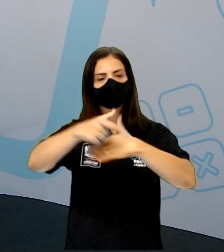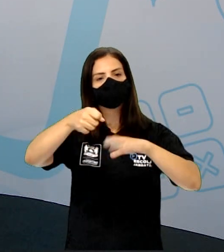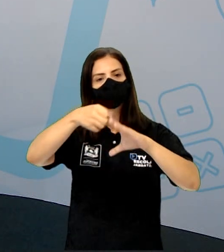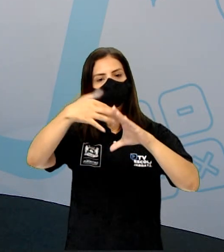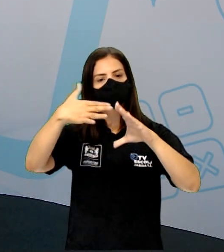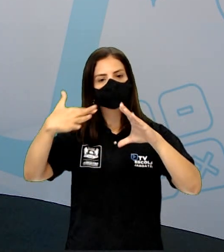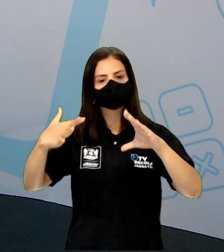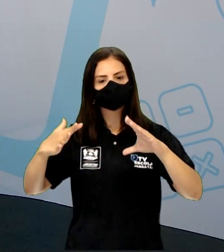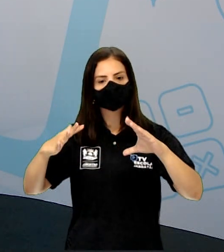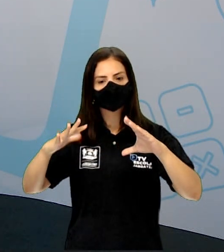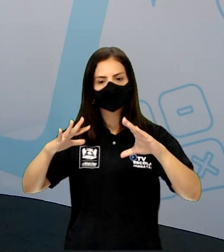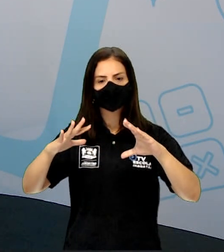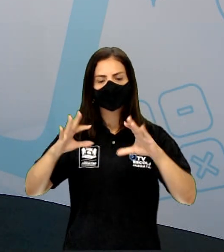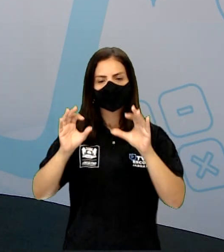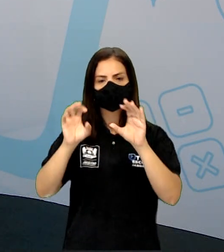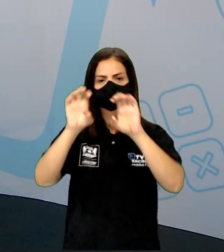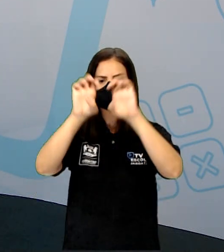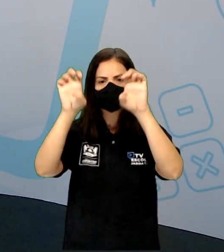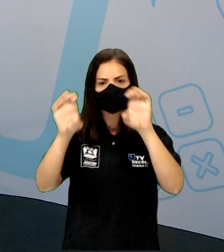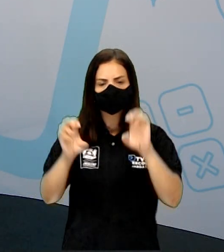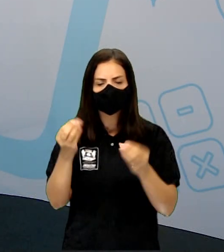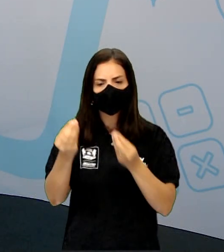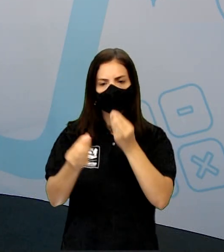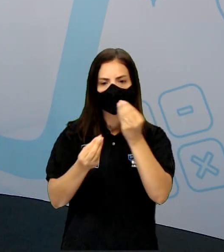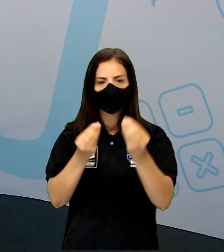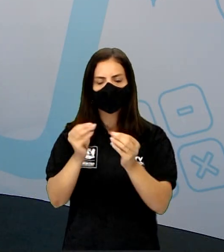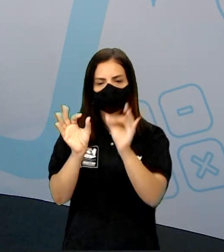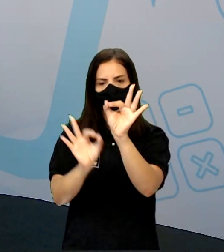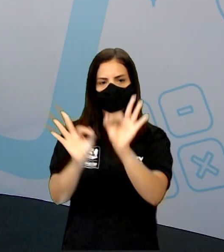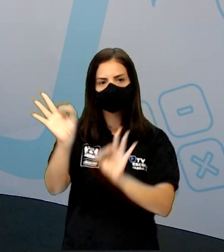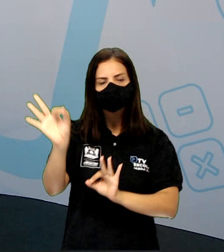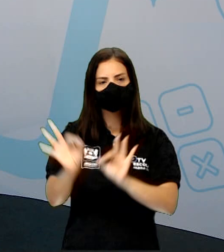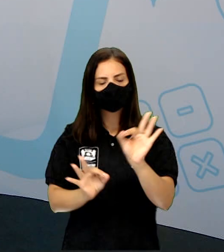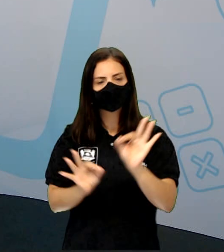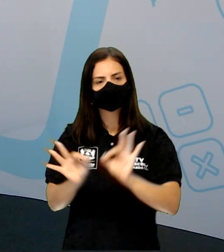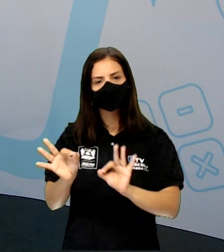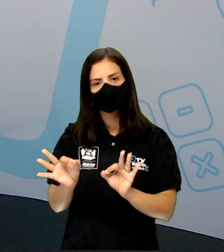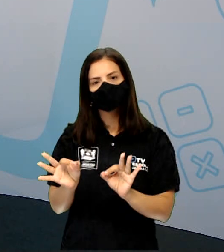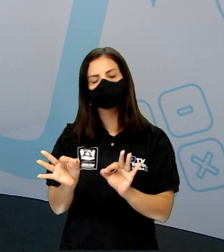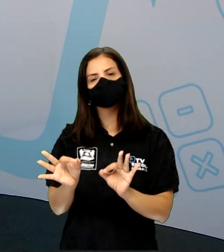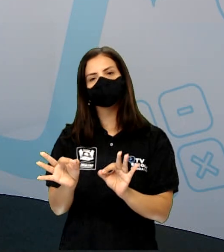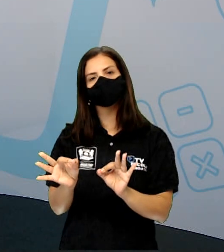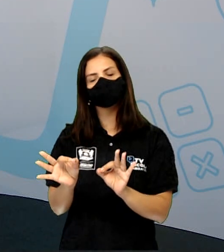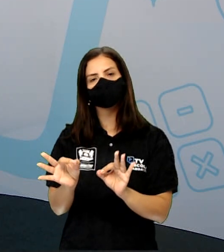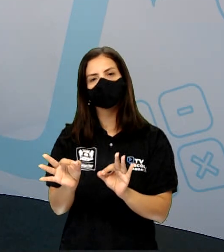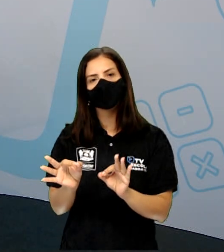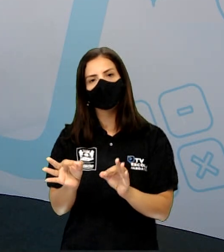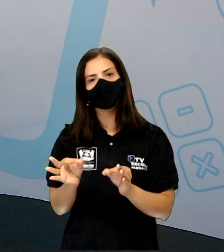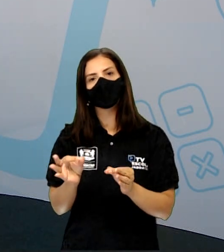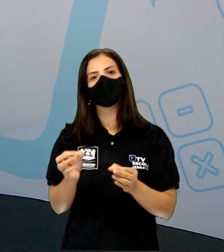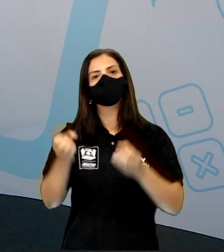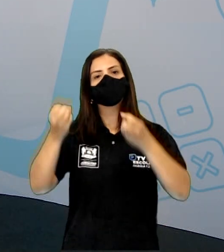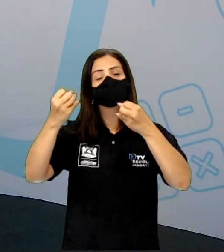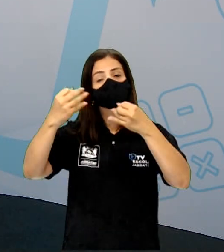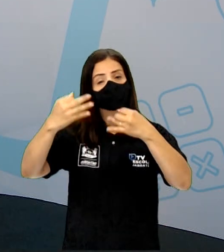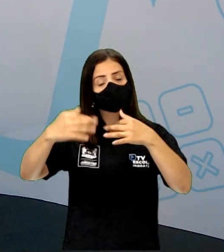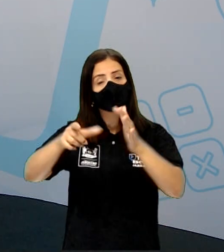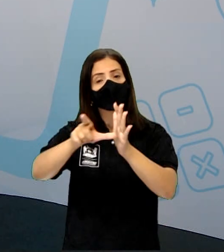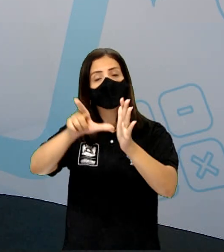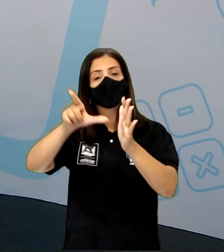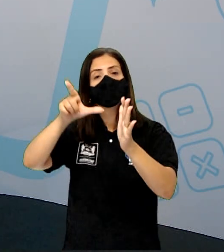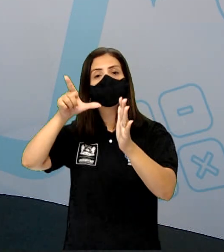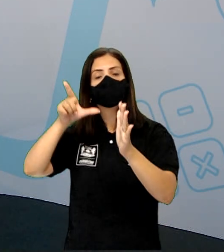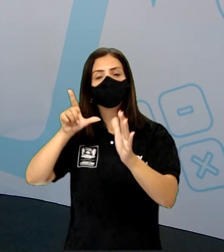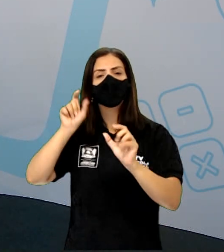e da estrutura como eles se organizam. Para que a gente consiga falar sobre isso, a gente precisa lembrar o que